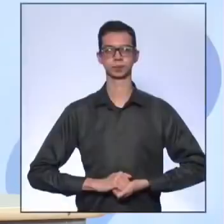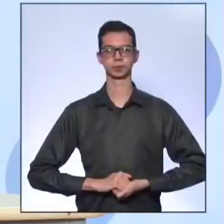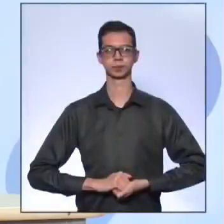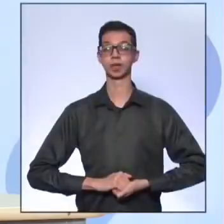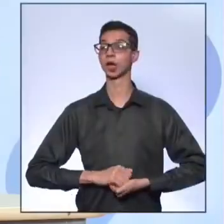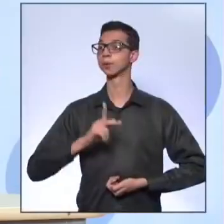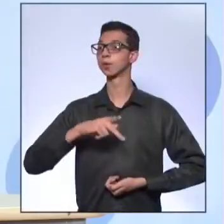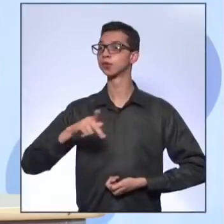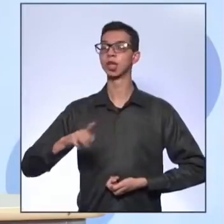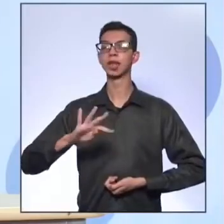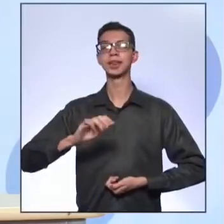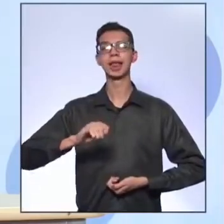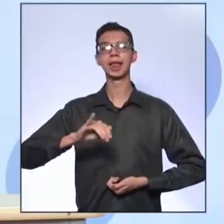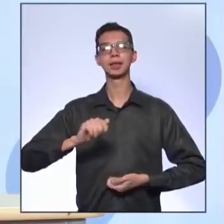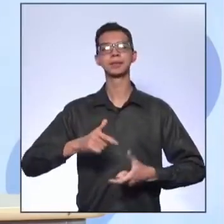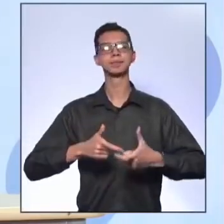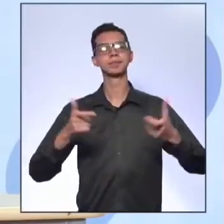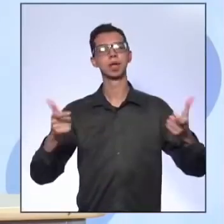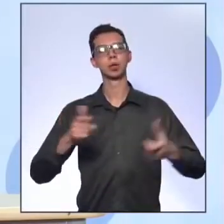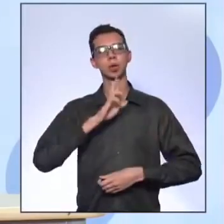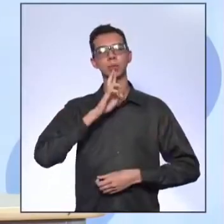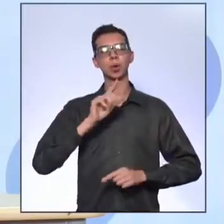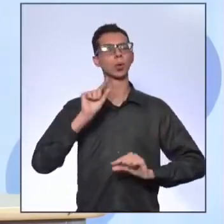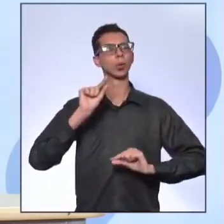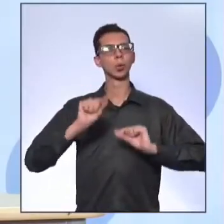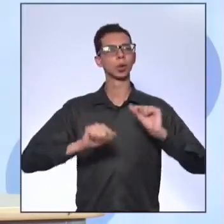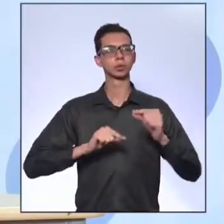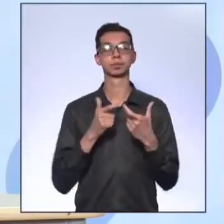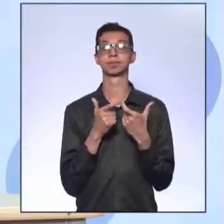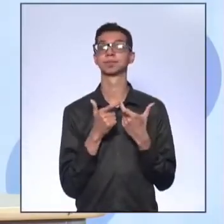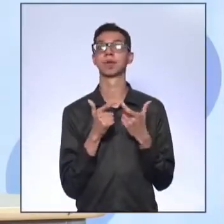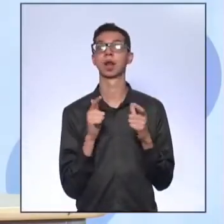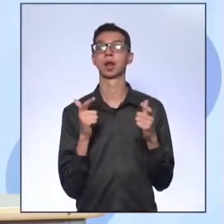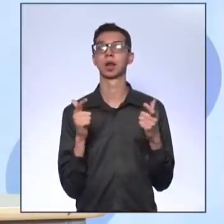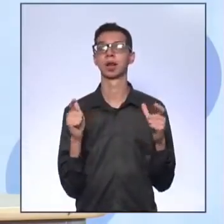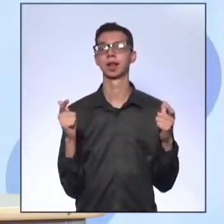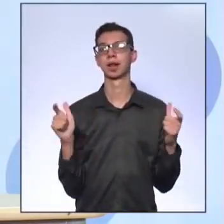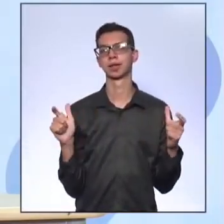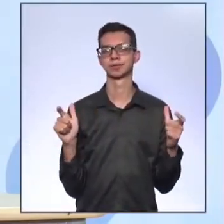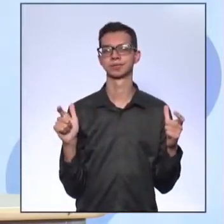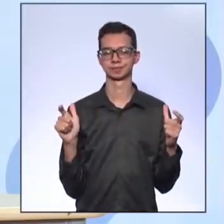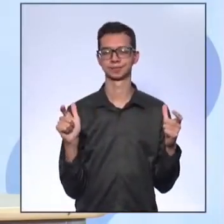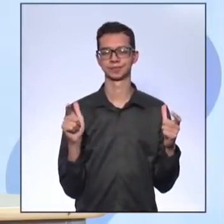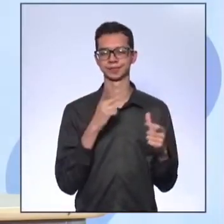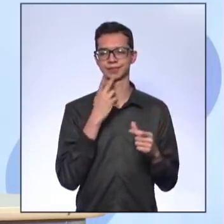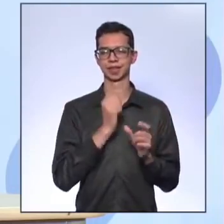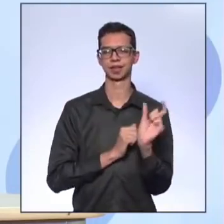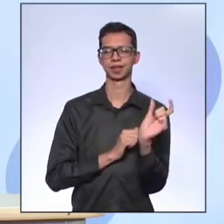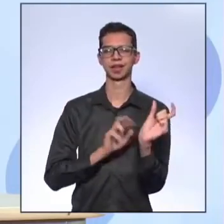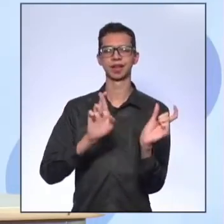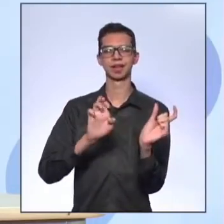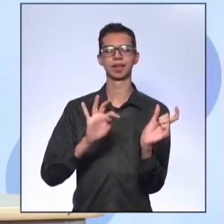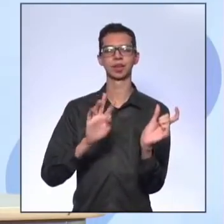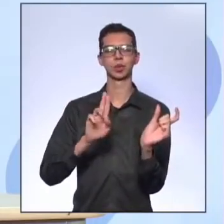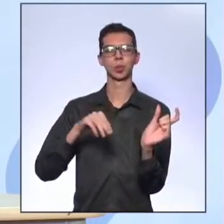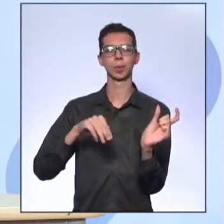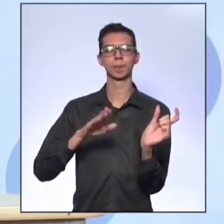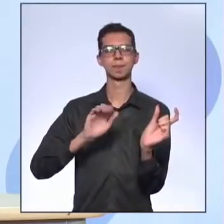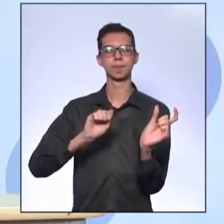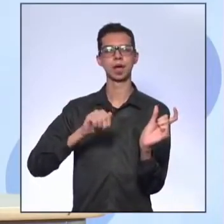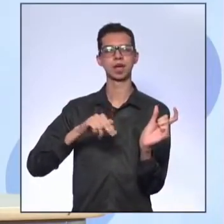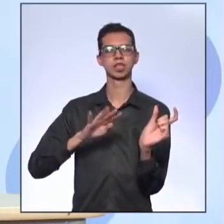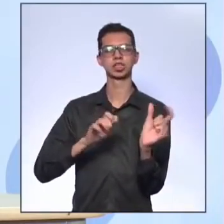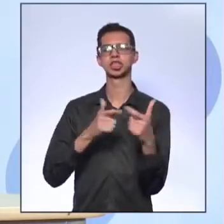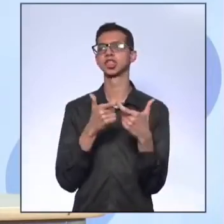Professora Tayana, a maioria retumbante, olha, eu usei a palavra retumbante, a maioria retumbante assinalou a